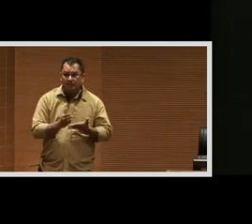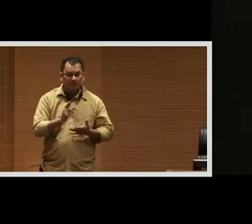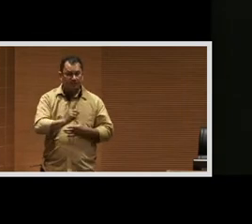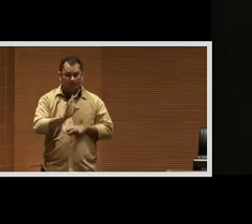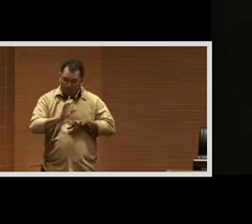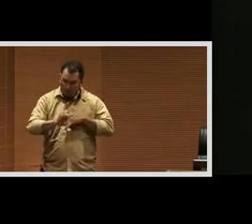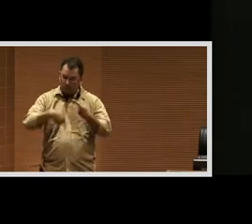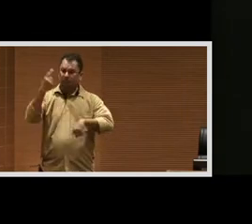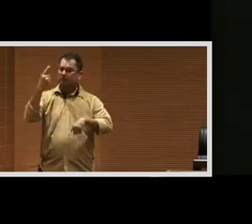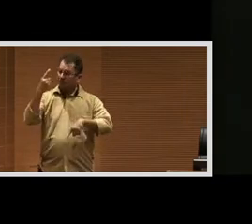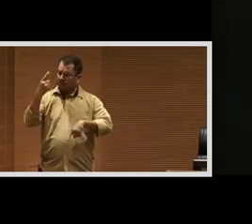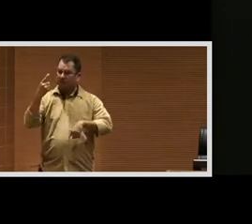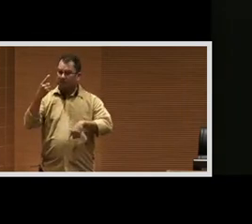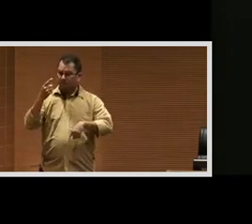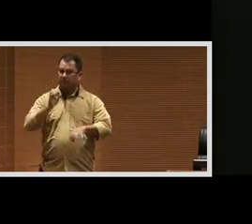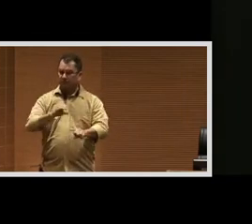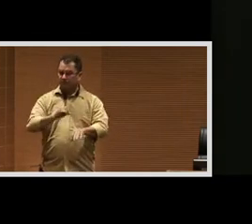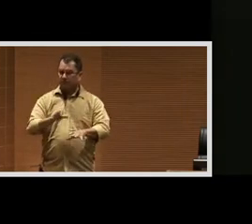sucesso.